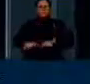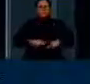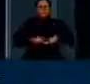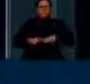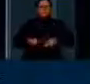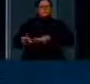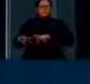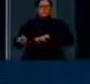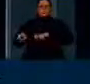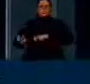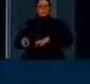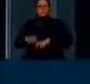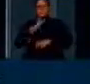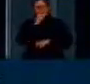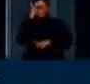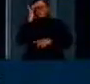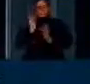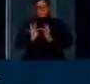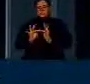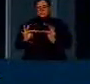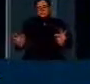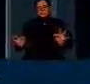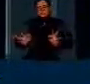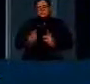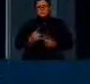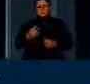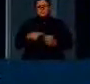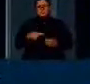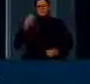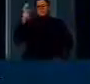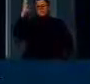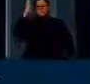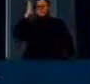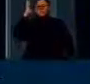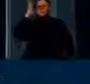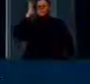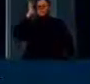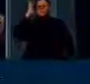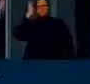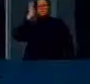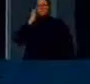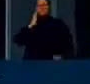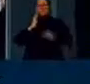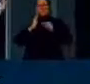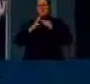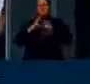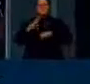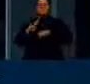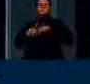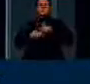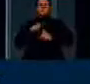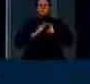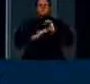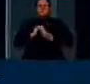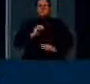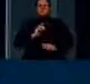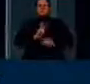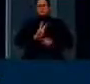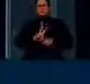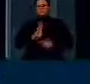pequenos trabalhadores lá do Maranhão, que tratam da questão da reserva biológica